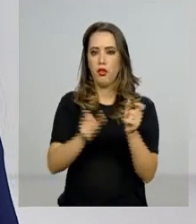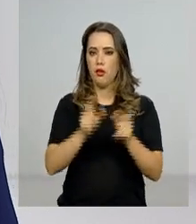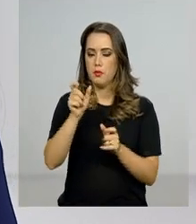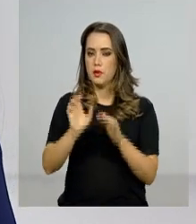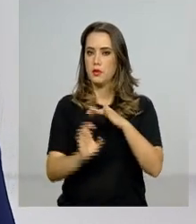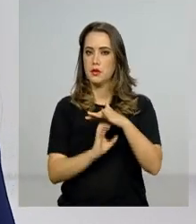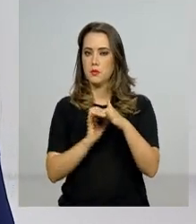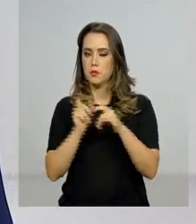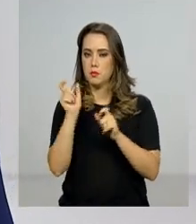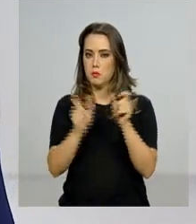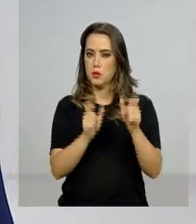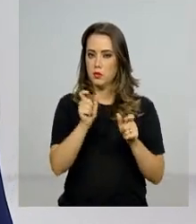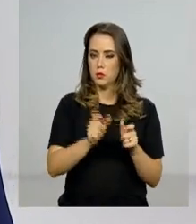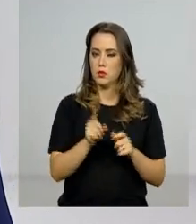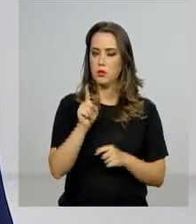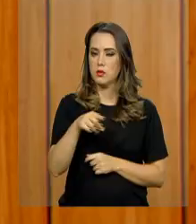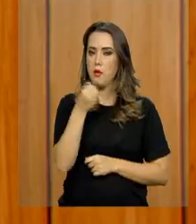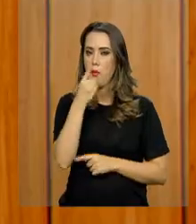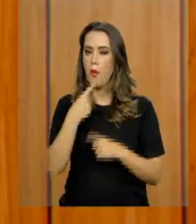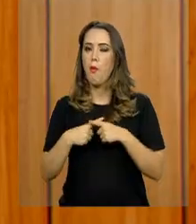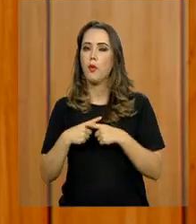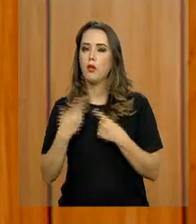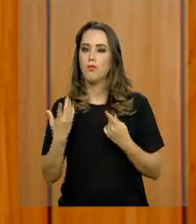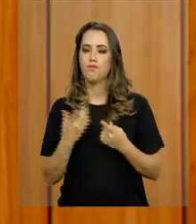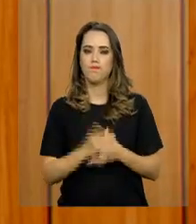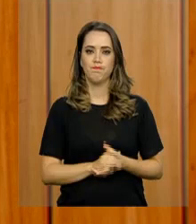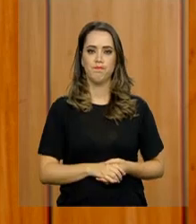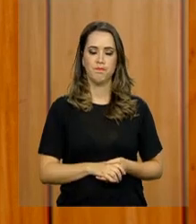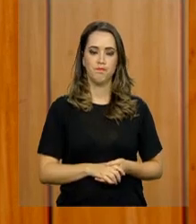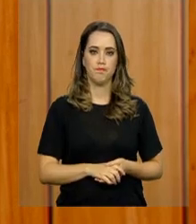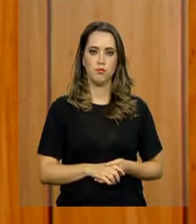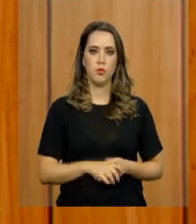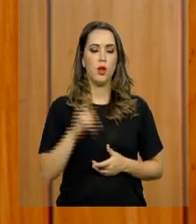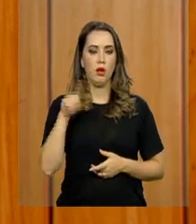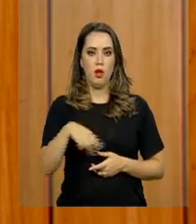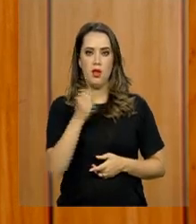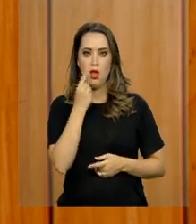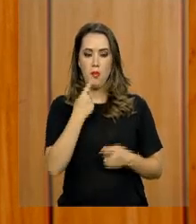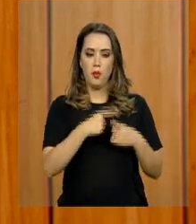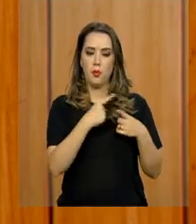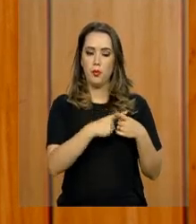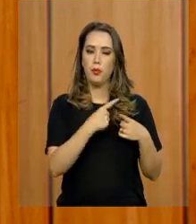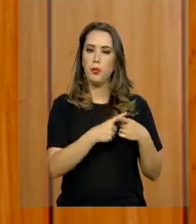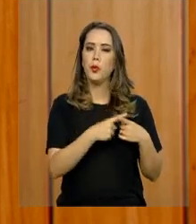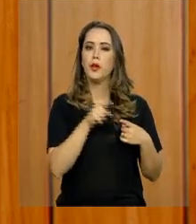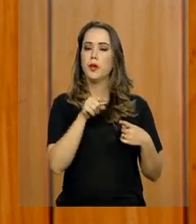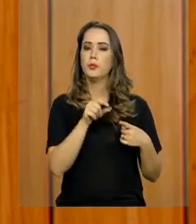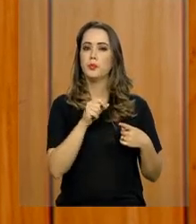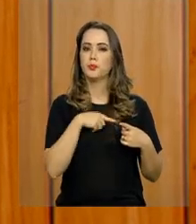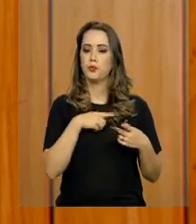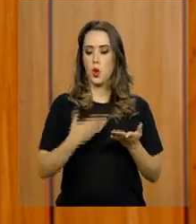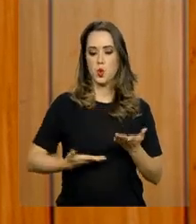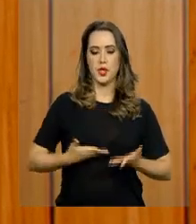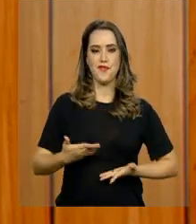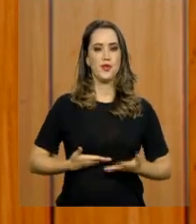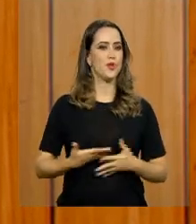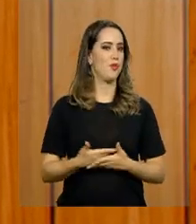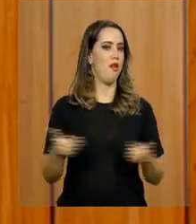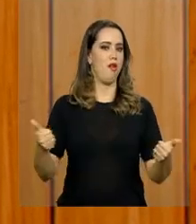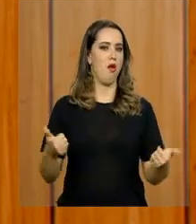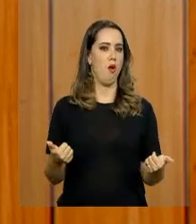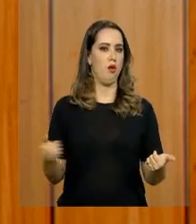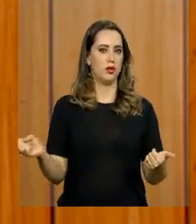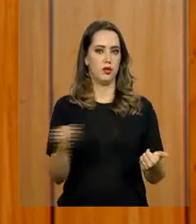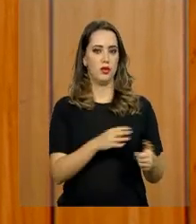para os consumidores a primeira coisa um serviço com melhor qualidade a modernização